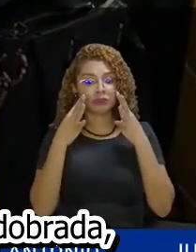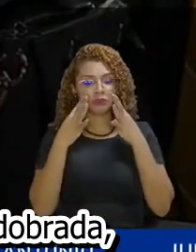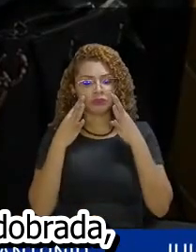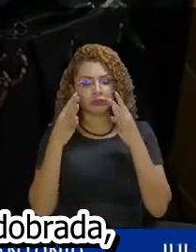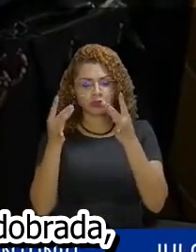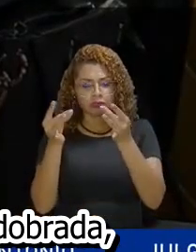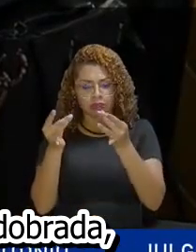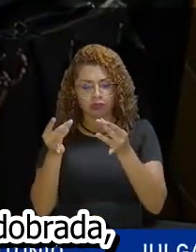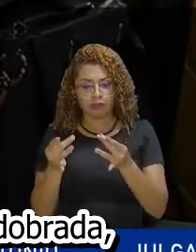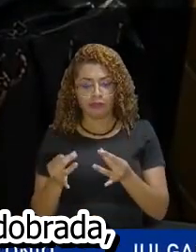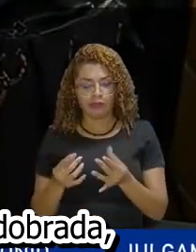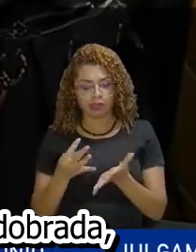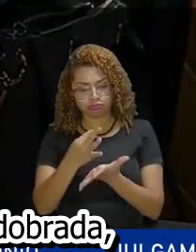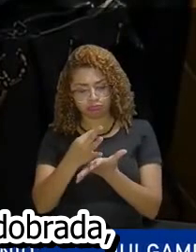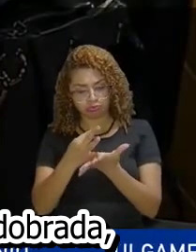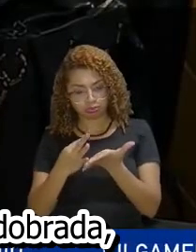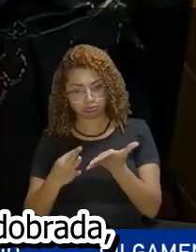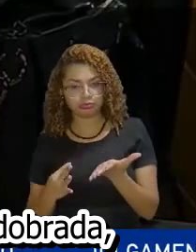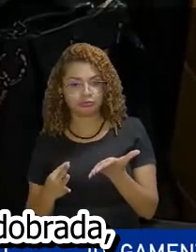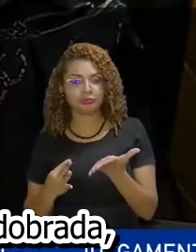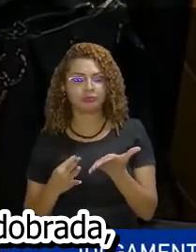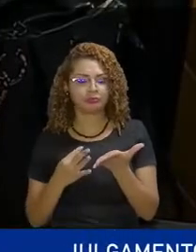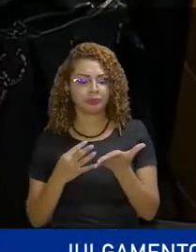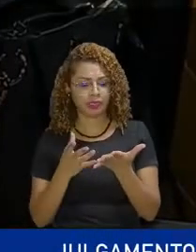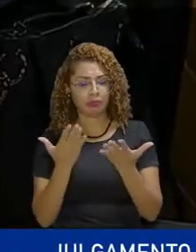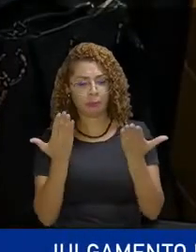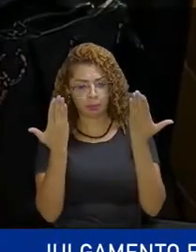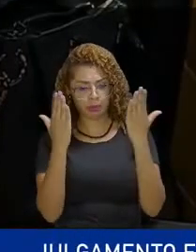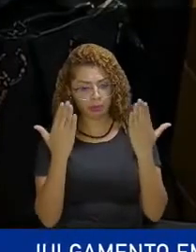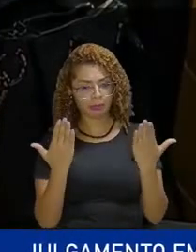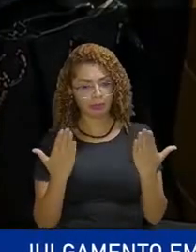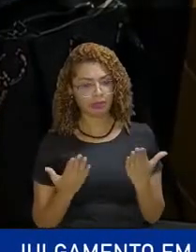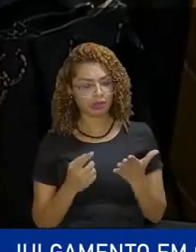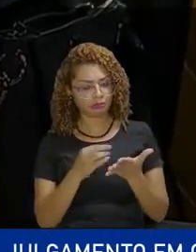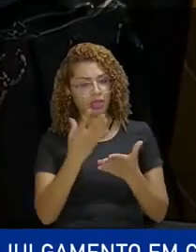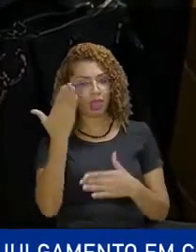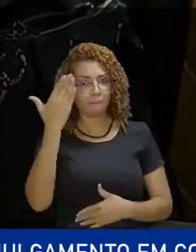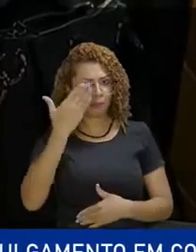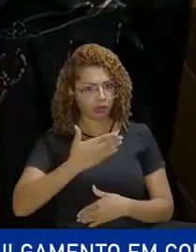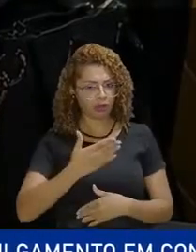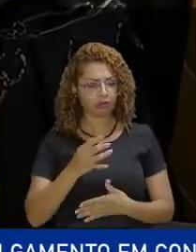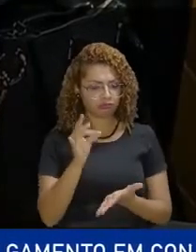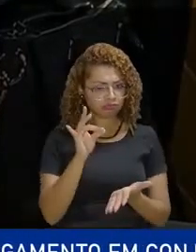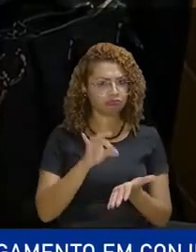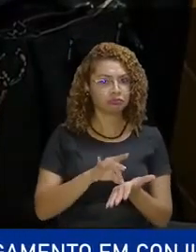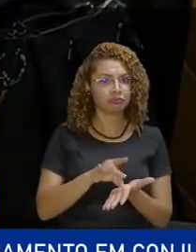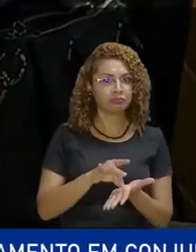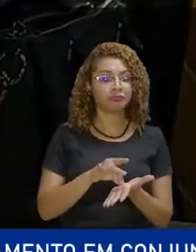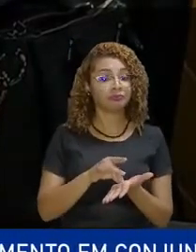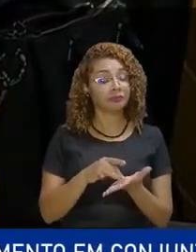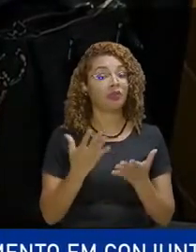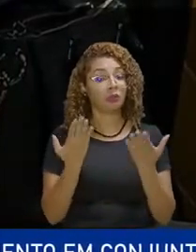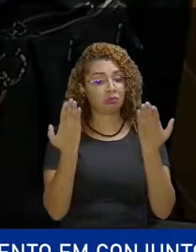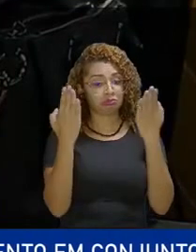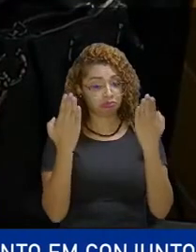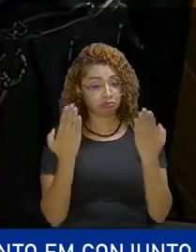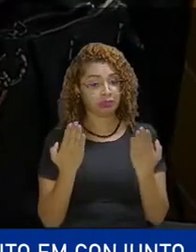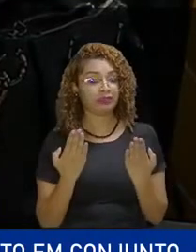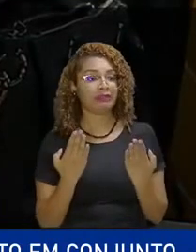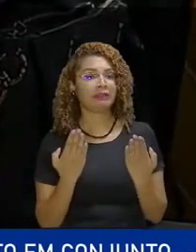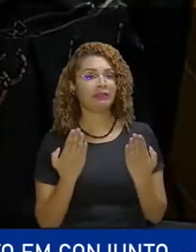do juiz, né, da prova, que vai analisar a prova. Ele tem que ser... Essa análise, ela